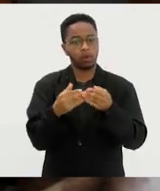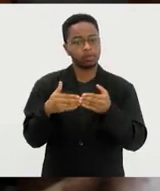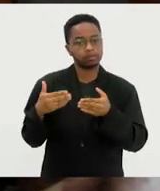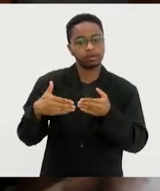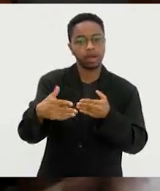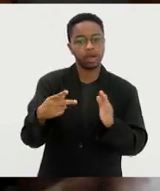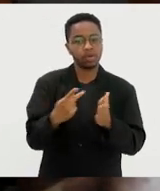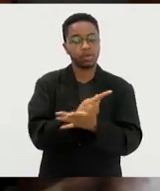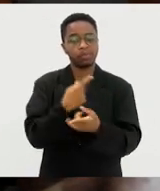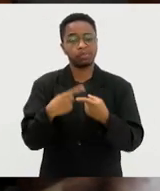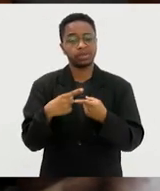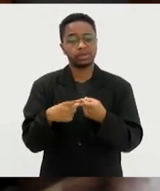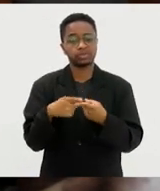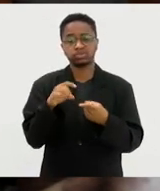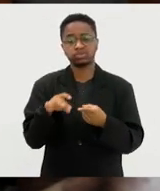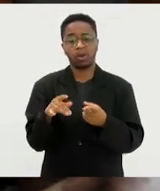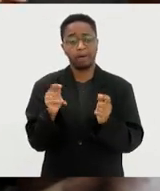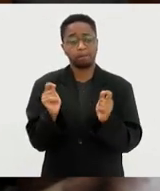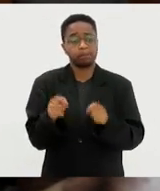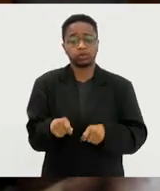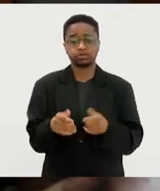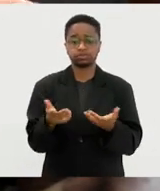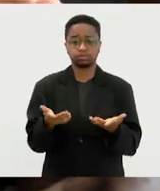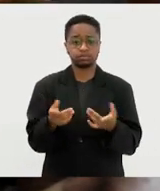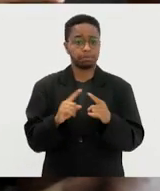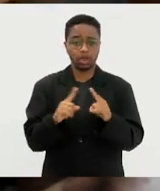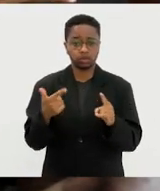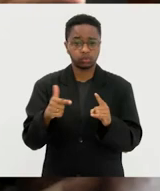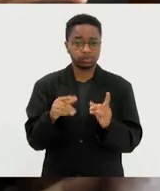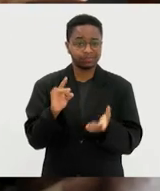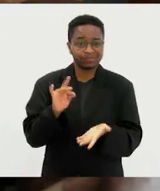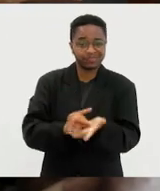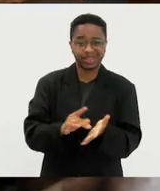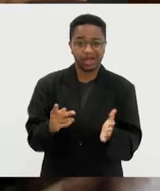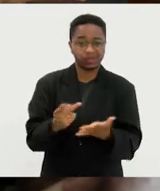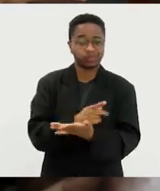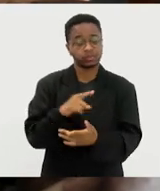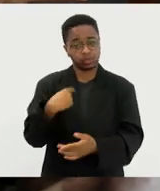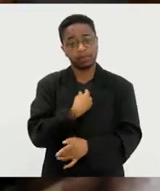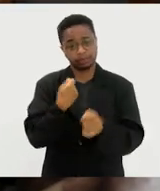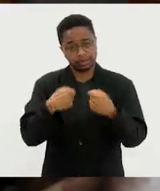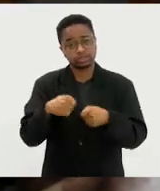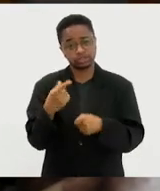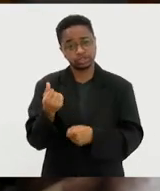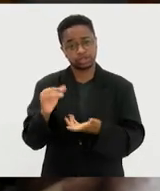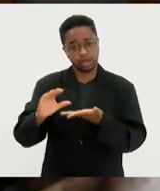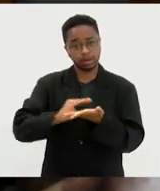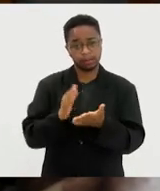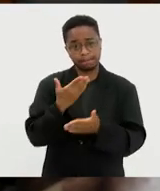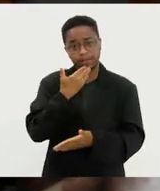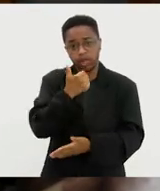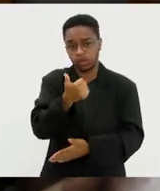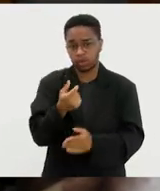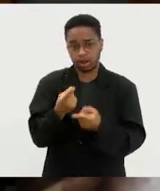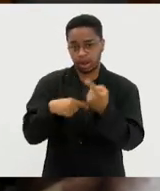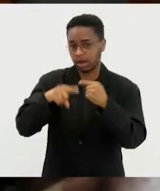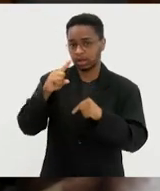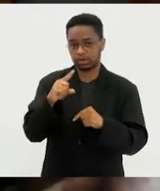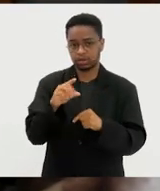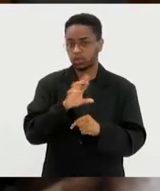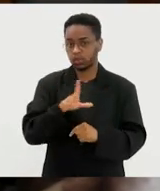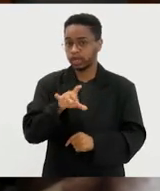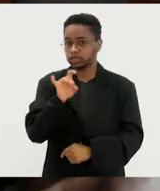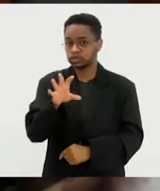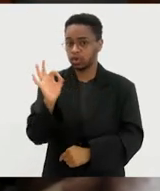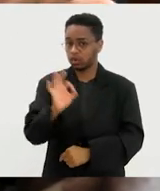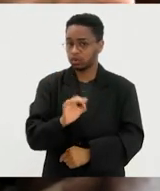era uma mera possibilidade. E a gente precisa melhorar a receita. Sim. Melhorar a receita não é só com a venda de alíquota, tem